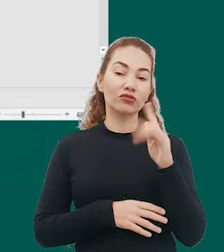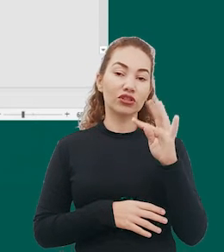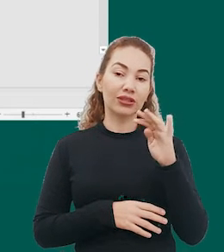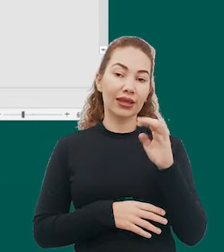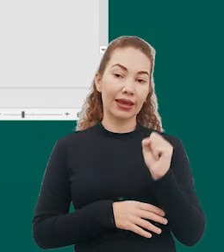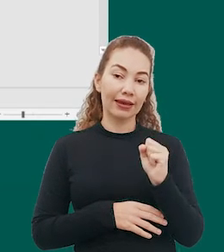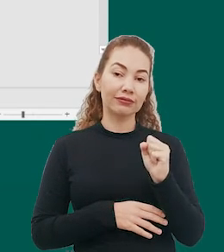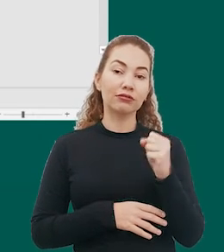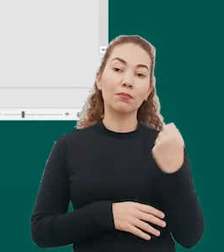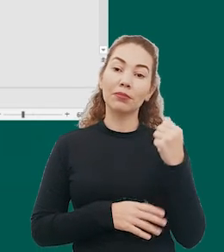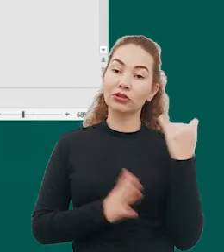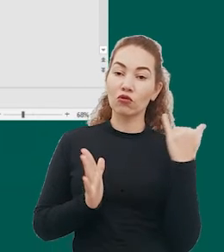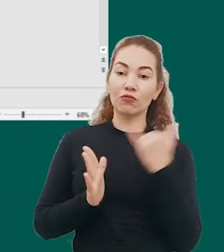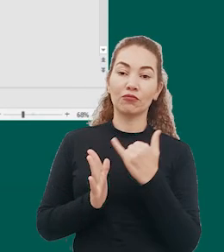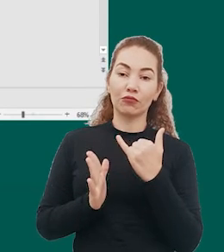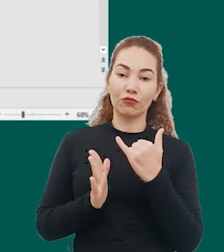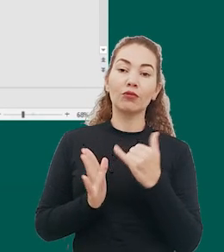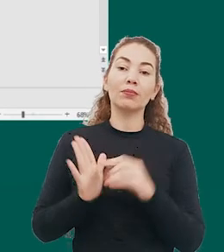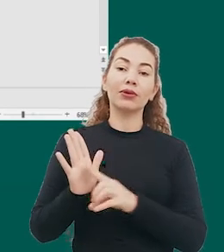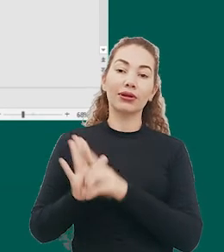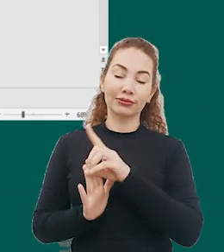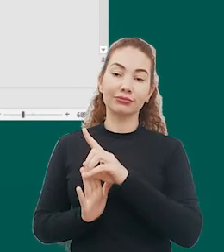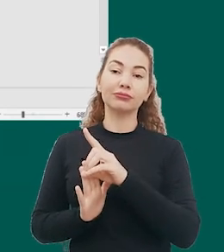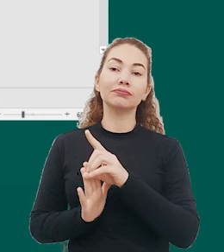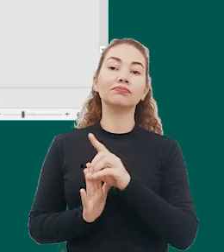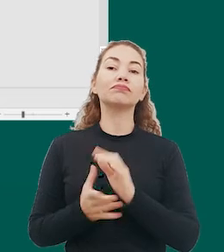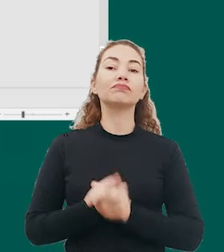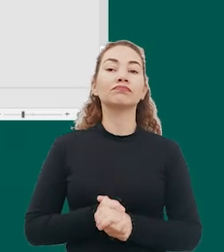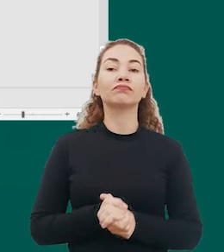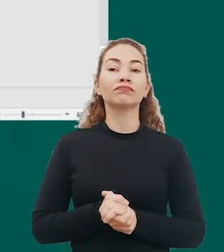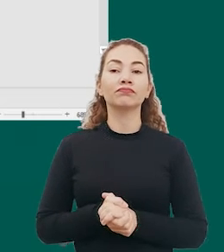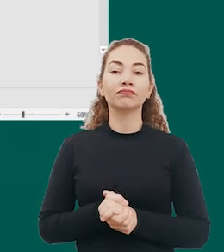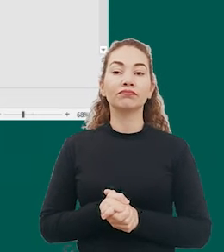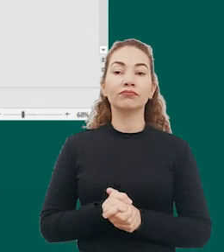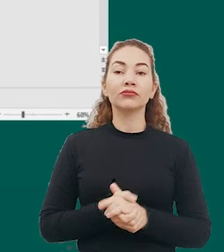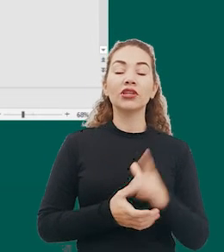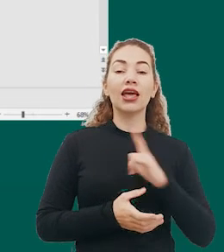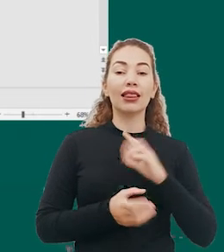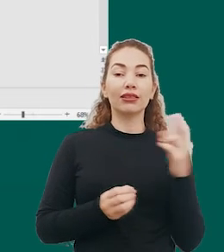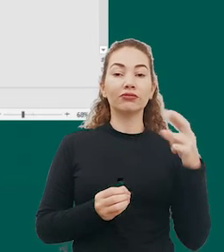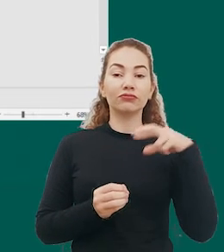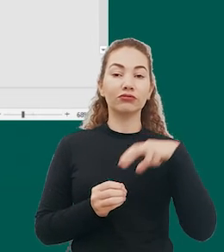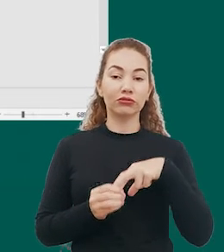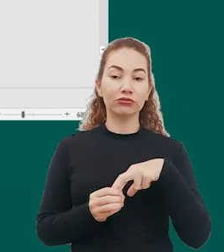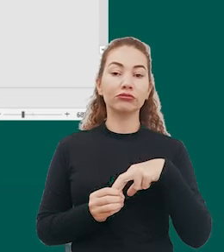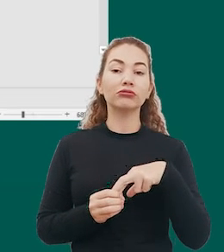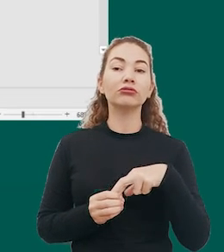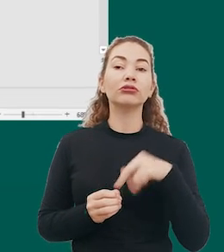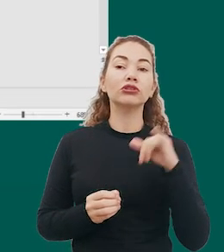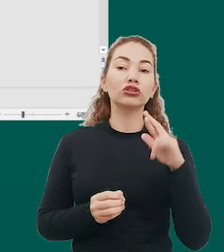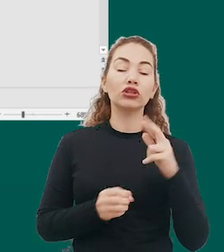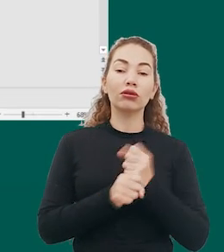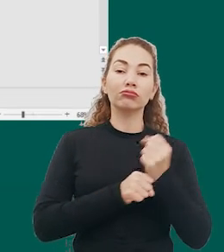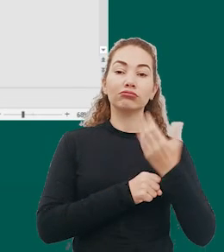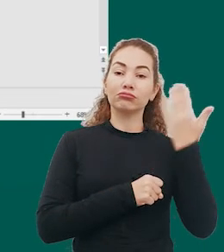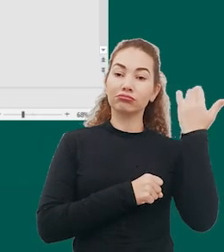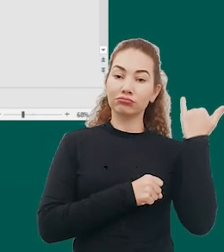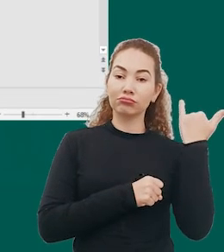na minha declaração, lá em rendimentos isentos. Eu tive restituição de IR de anos